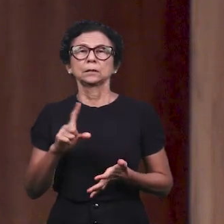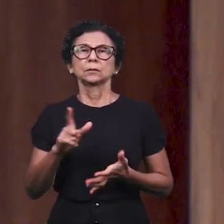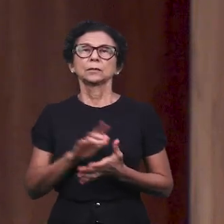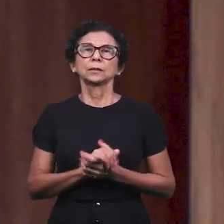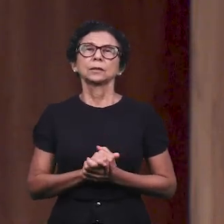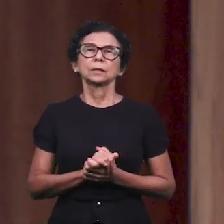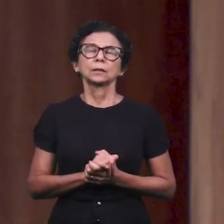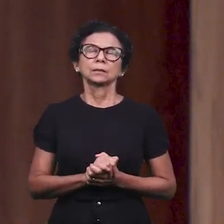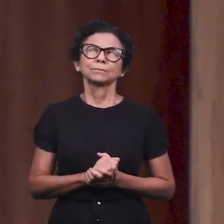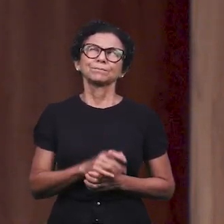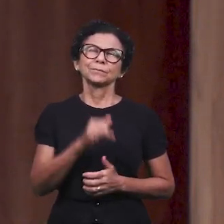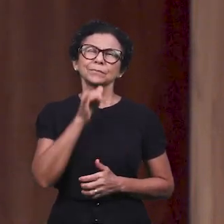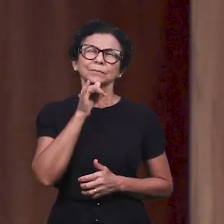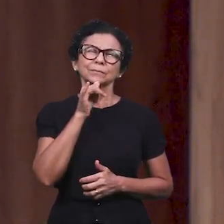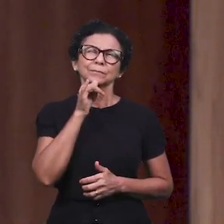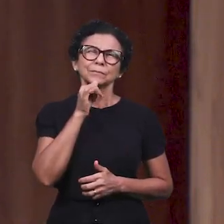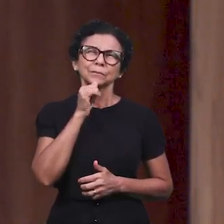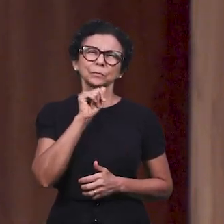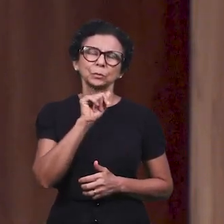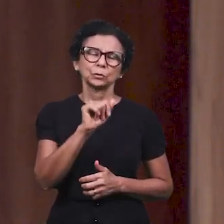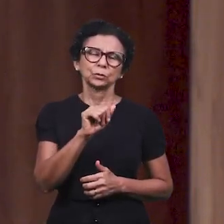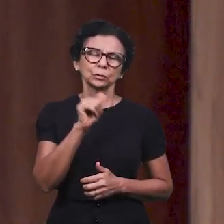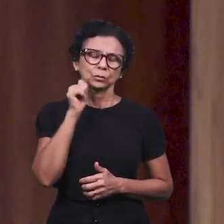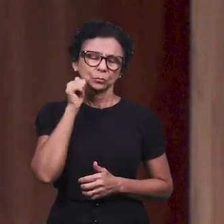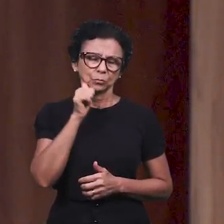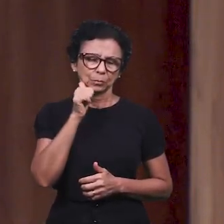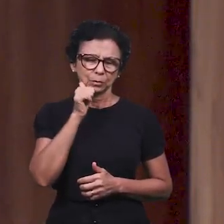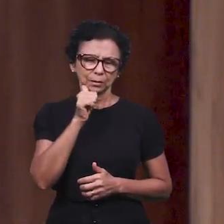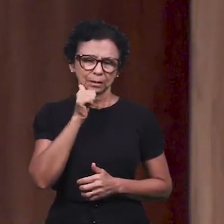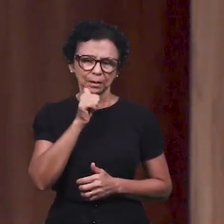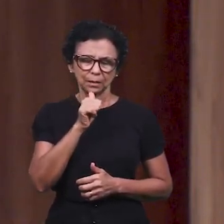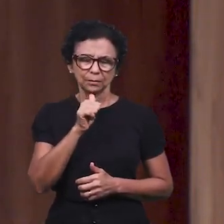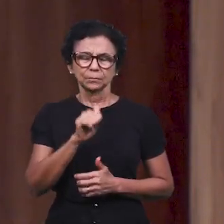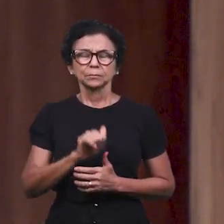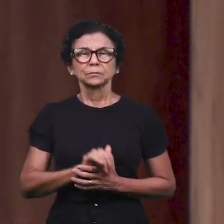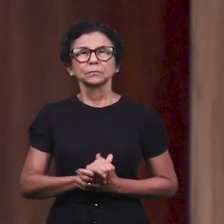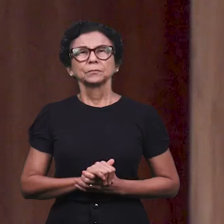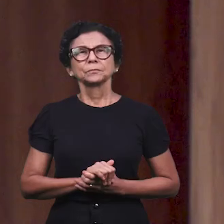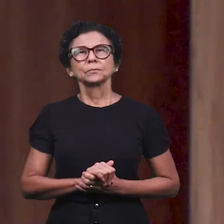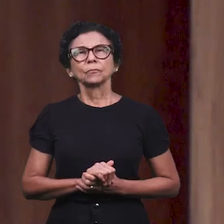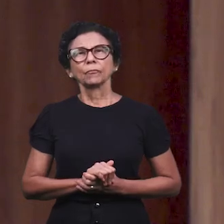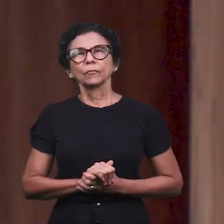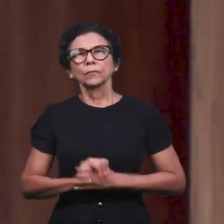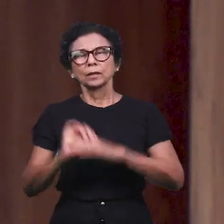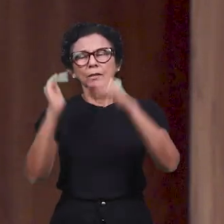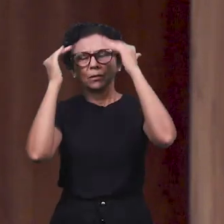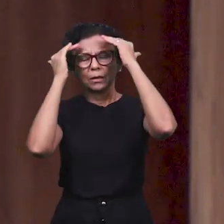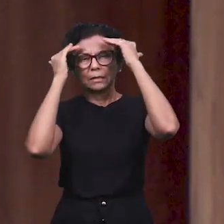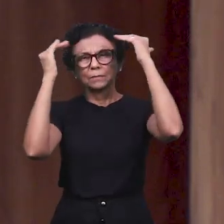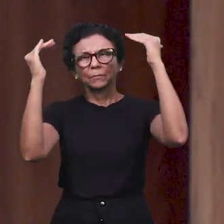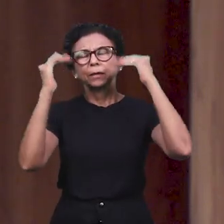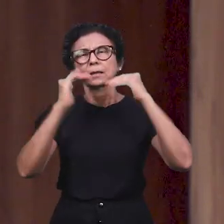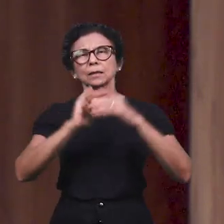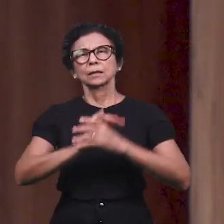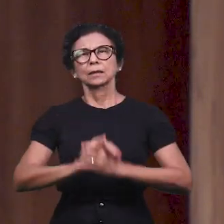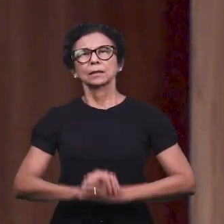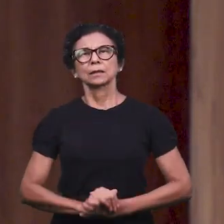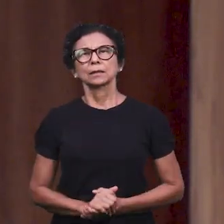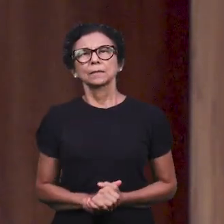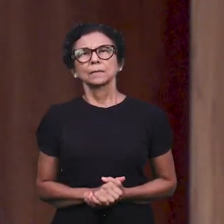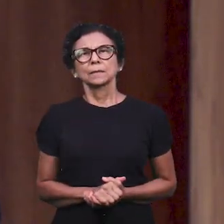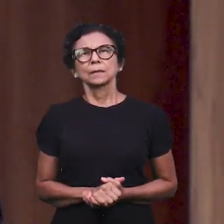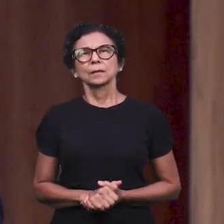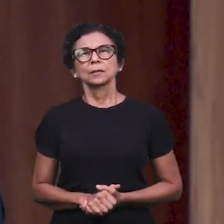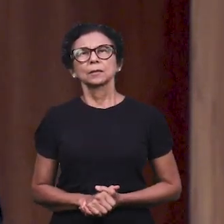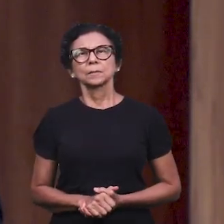de um exemplo, de até uma mulher que a gente respeita muito, que teve uma vida profissional assim, brilhante, e